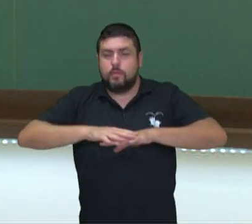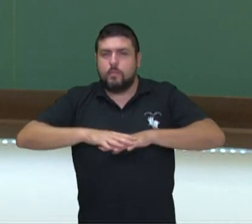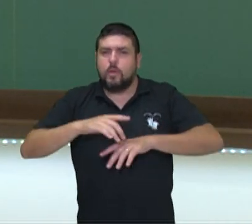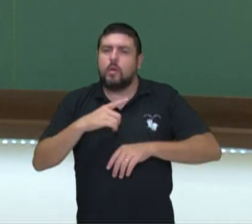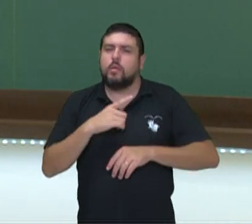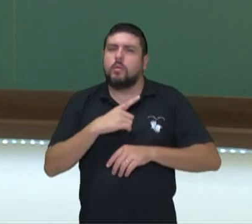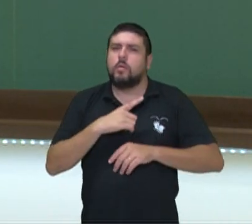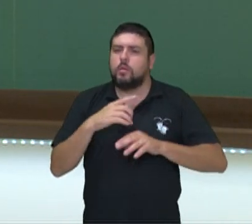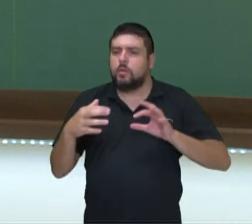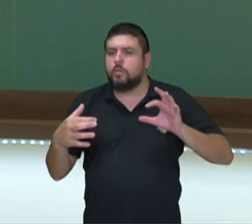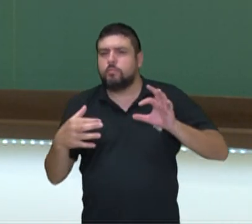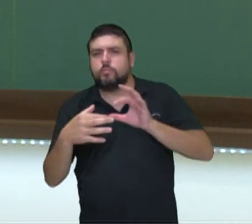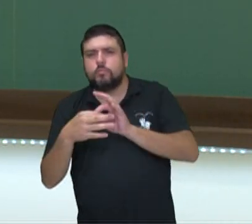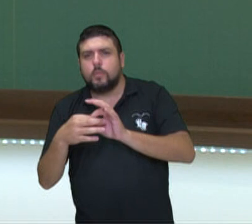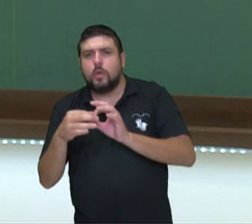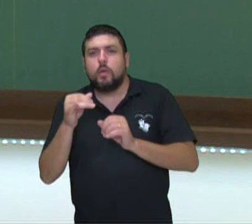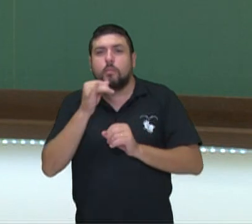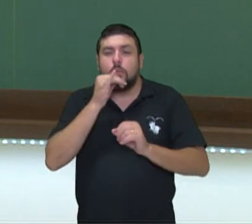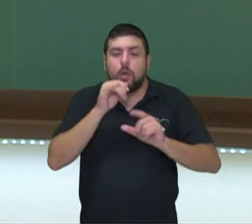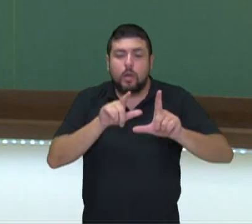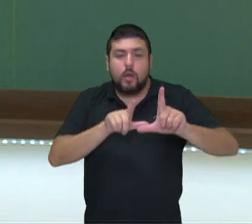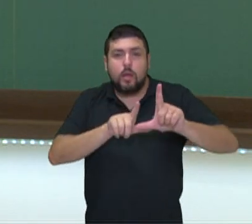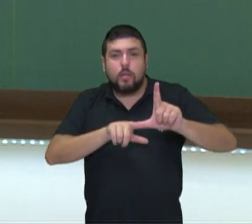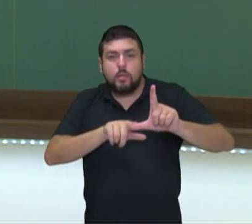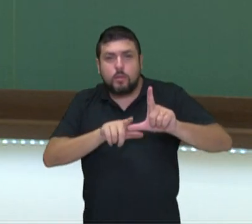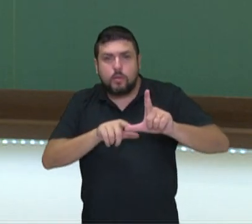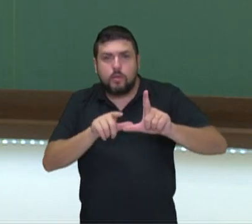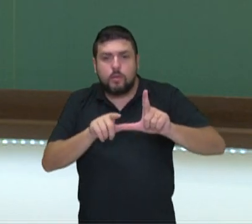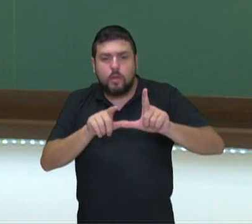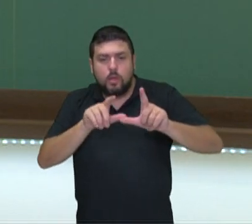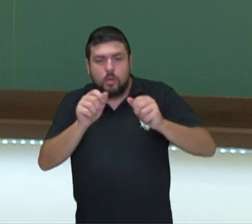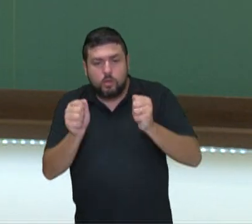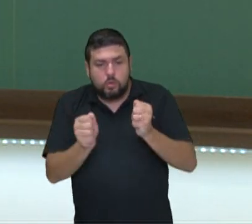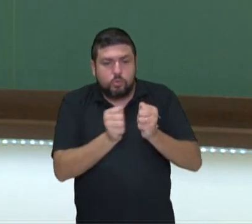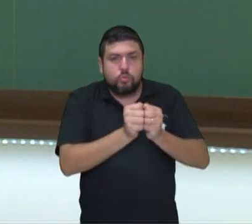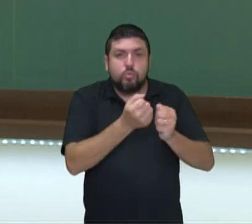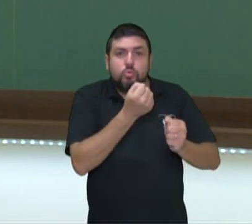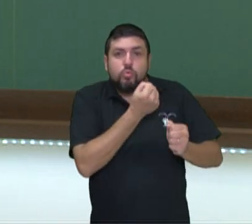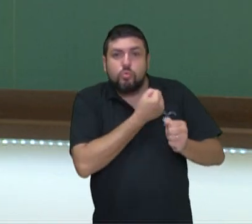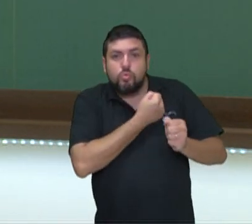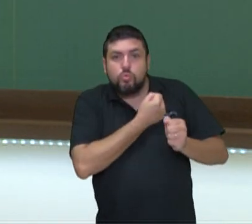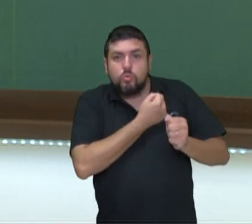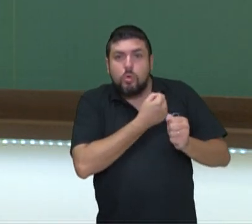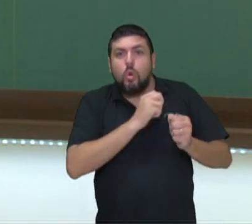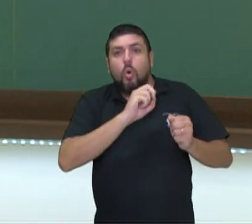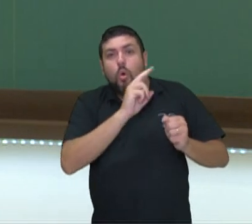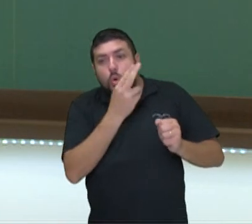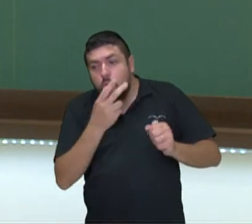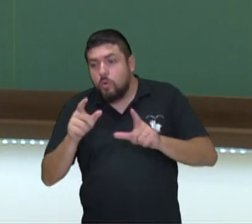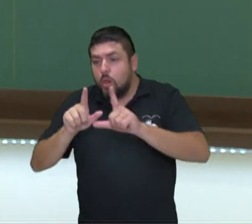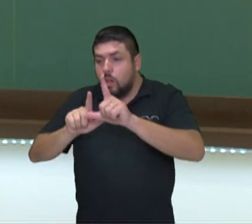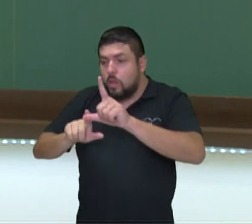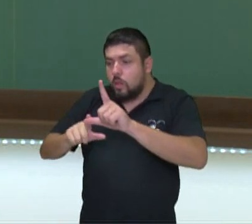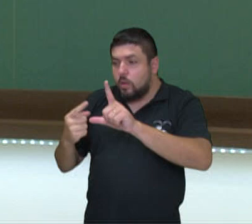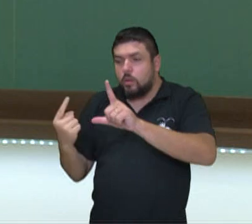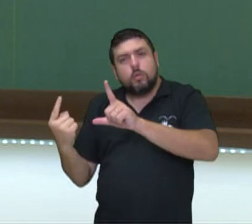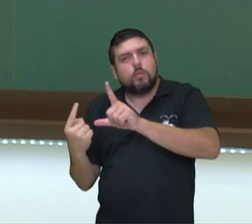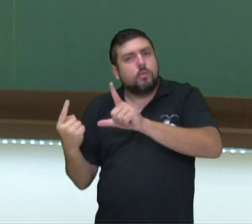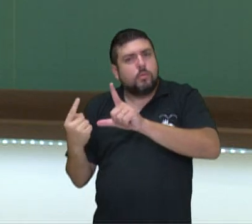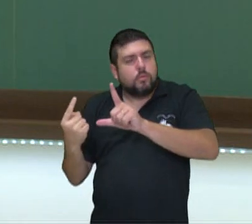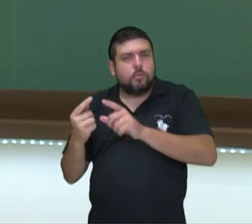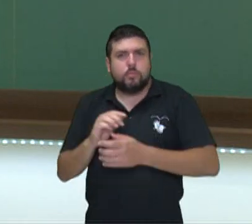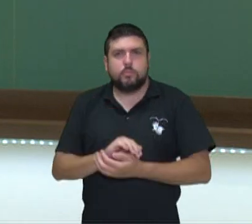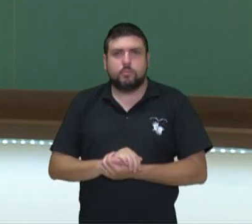dependência nas variáveis de uma função, variável dependente e a variável independente.